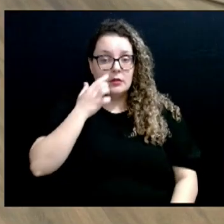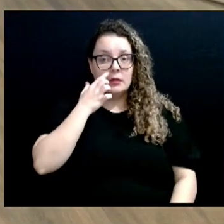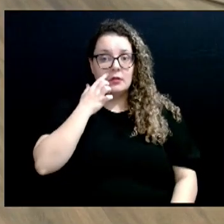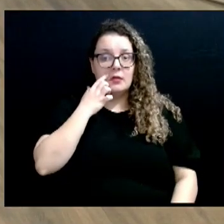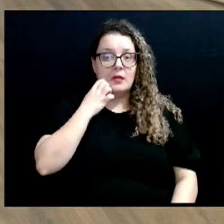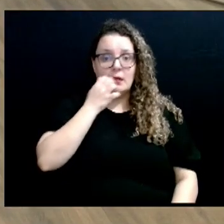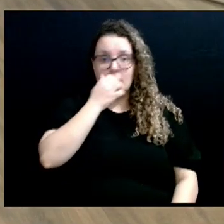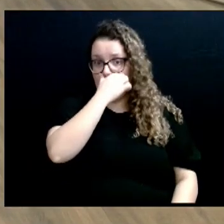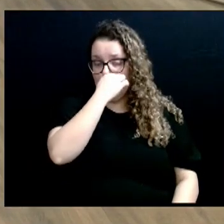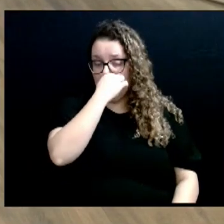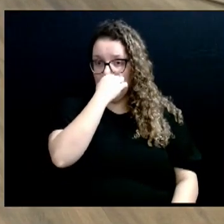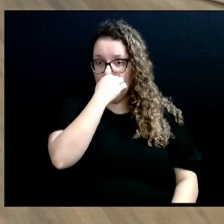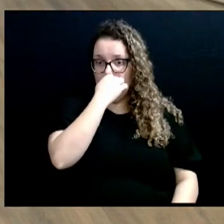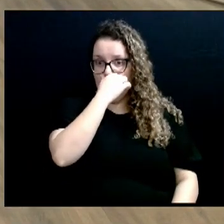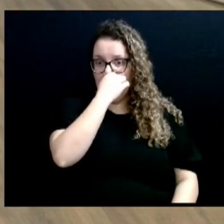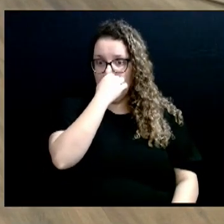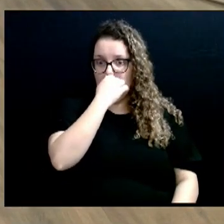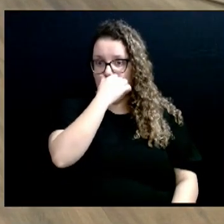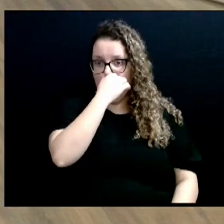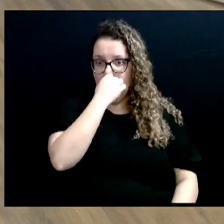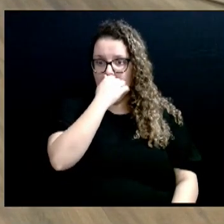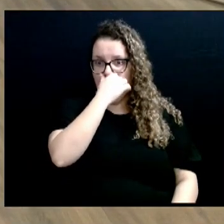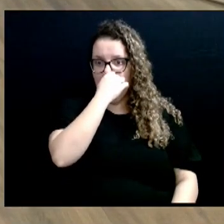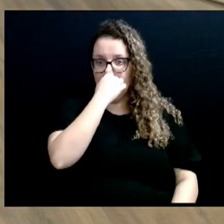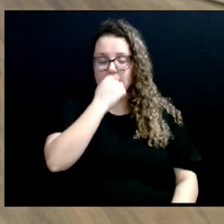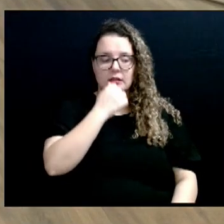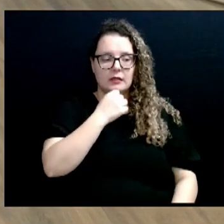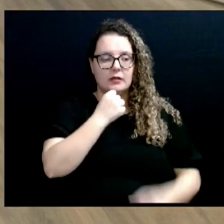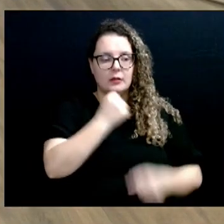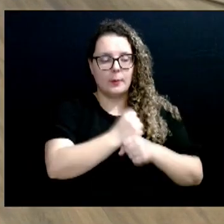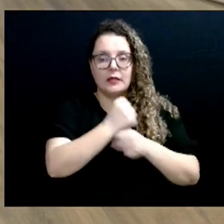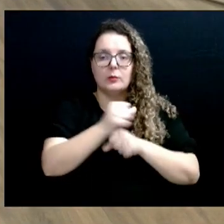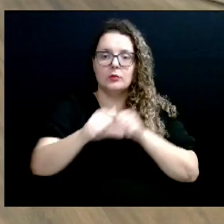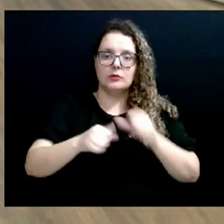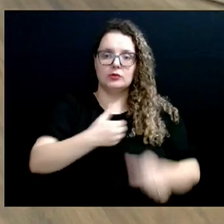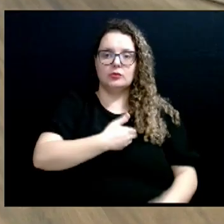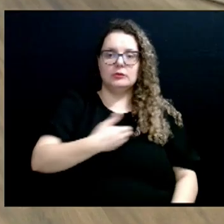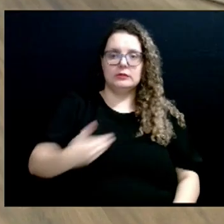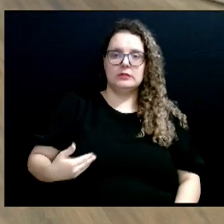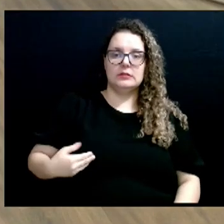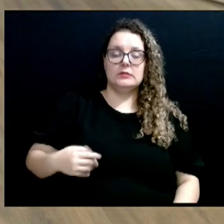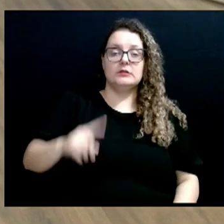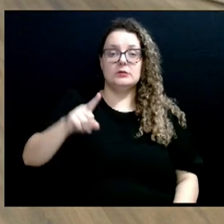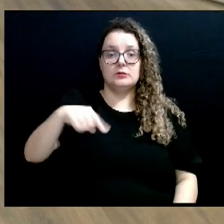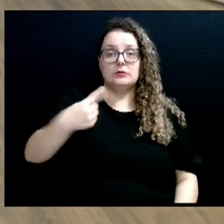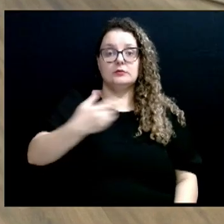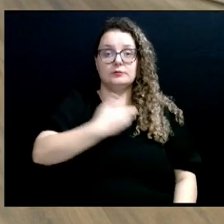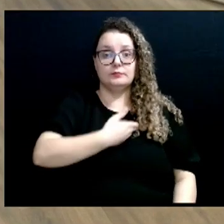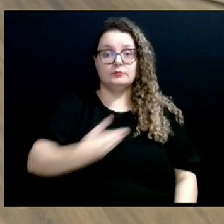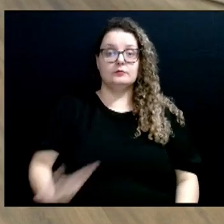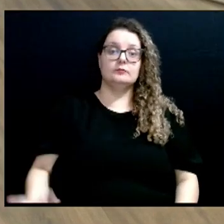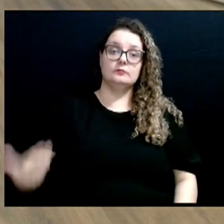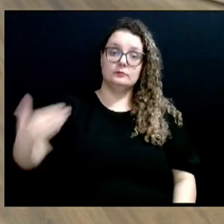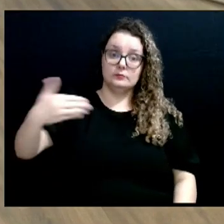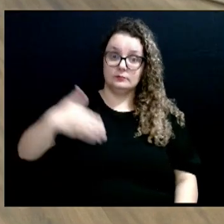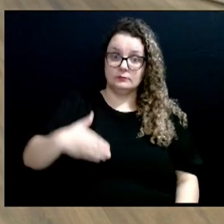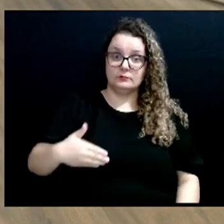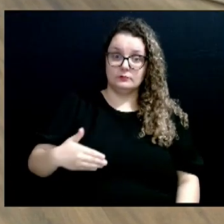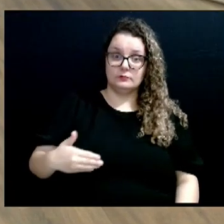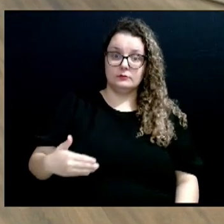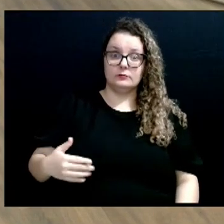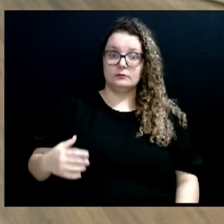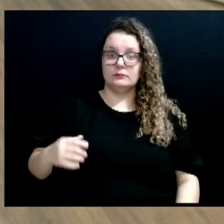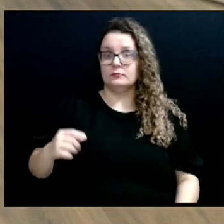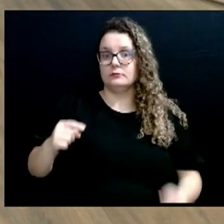ao passar dos anos, muda o governo. Se o próximo governo que entrar não estiver de acordo com